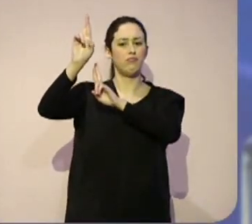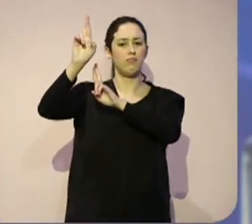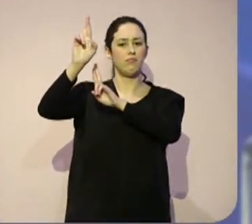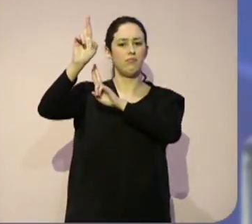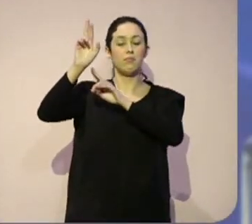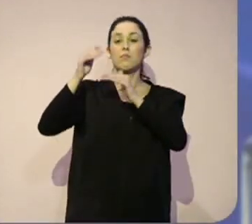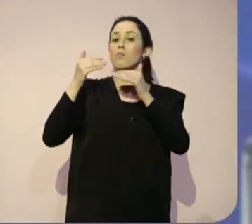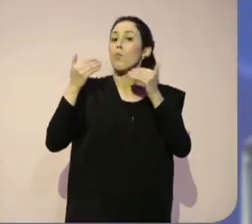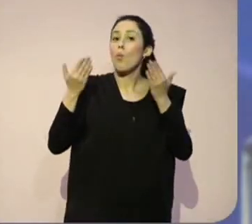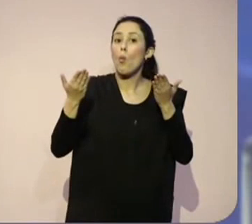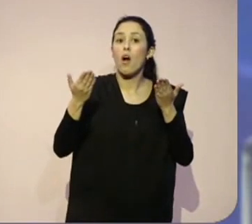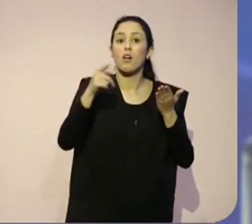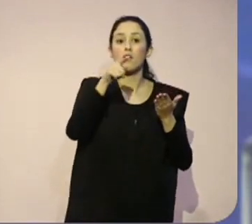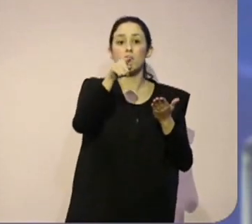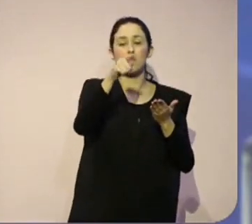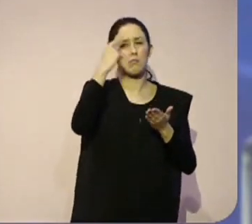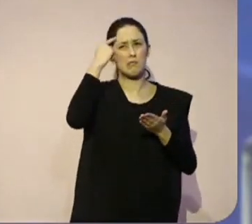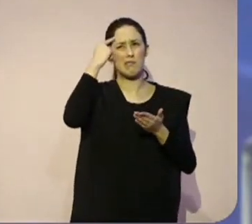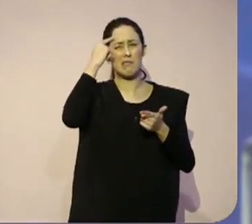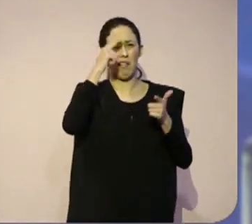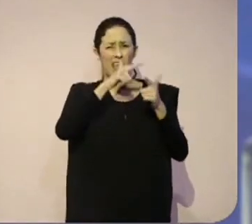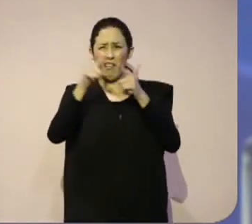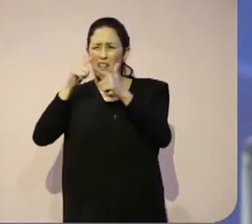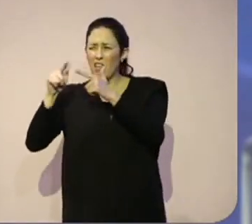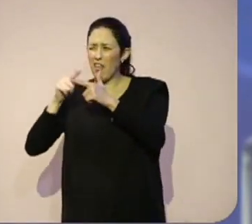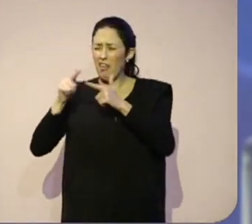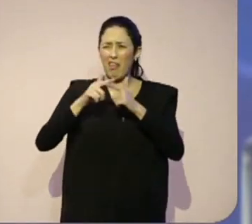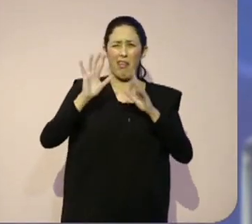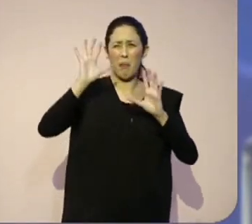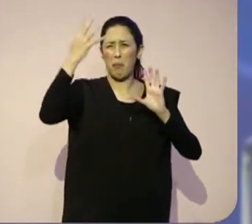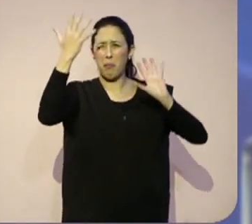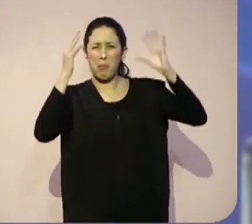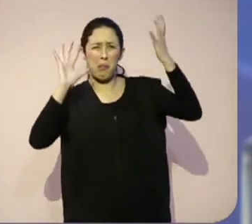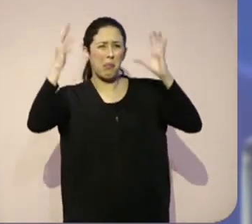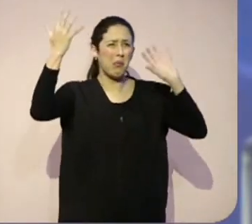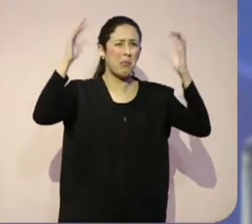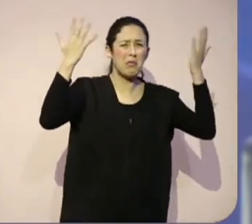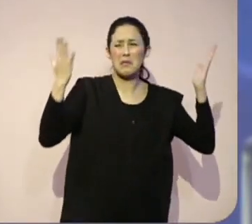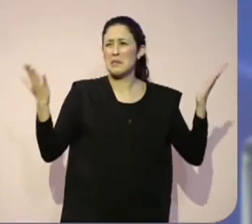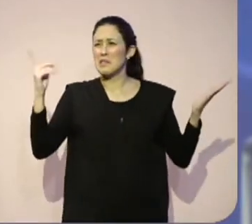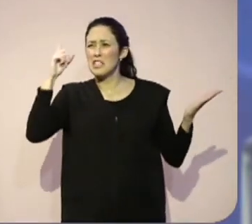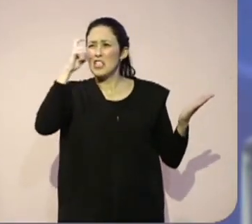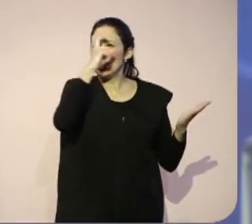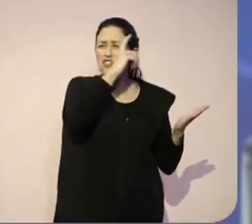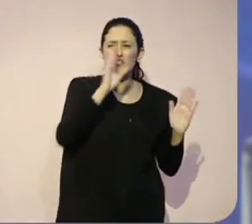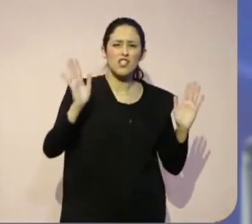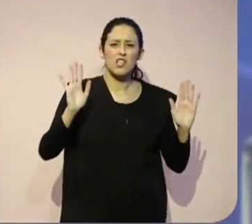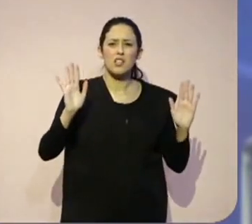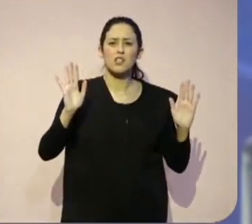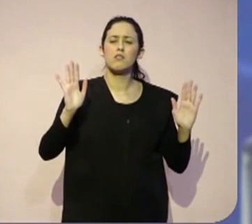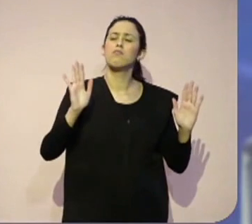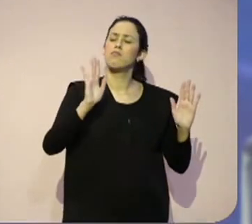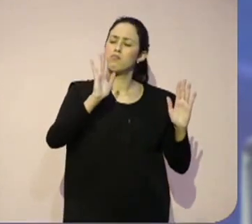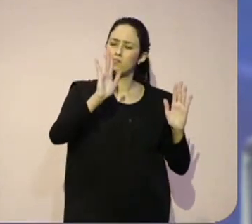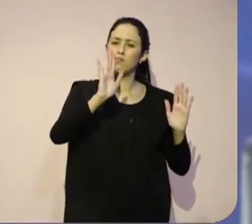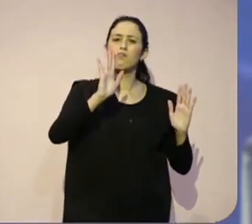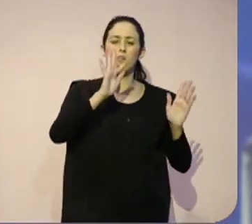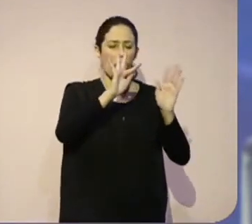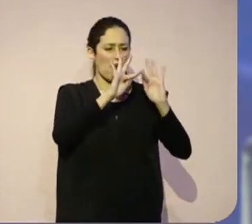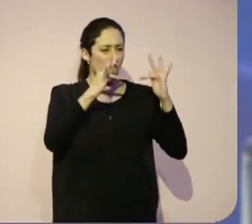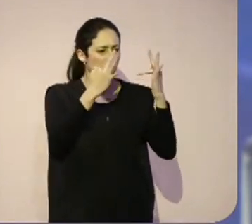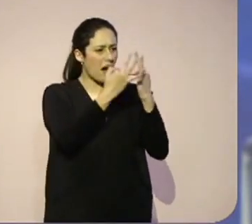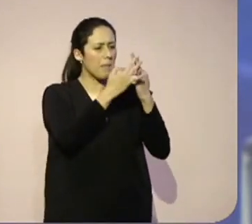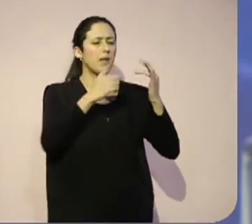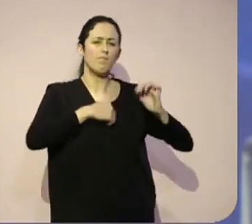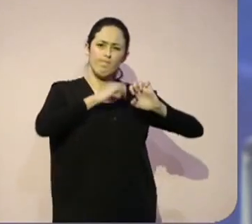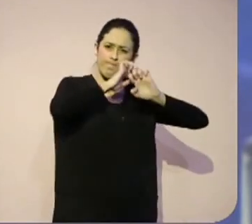E quando você achar que as coisas estão perdendo o controle, você, opa, eu tenho uma palavra de vida para minha família, então